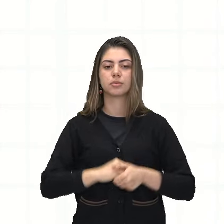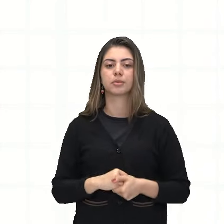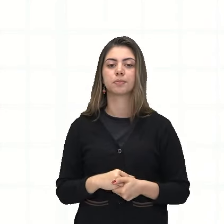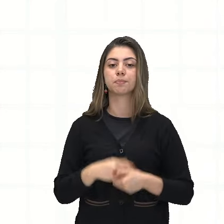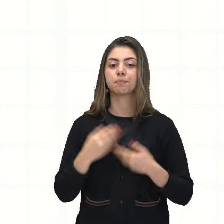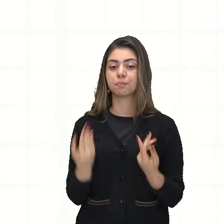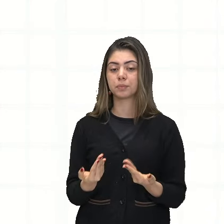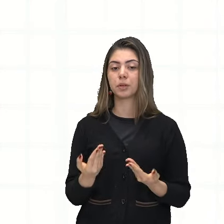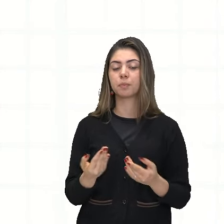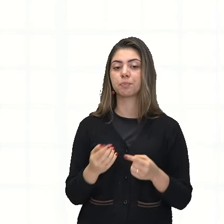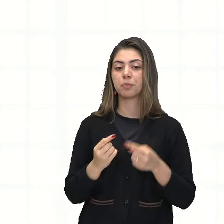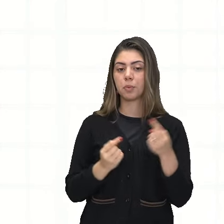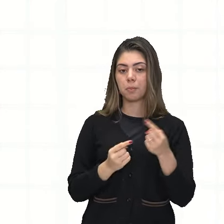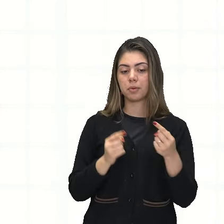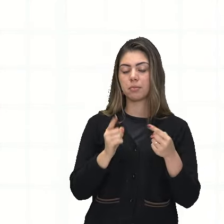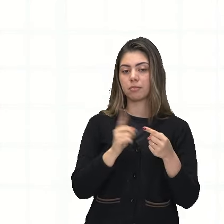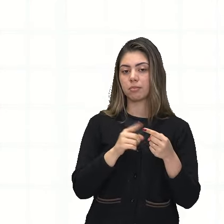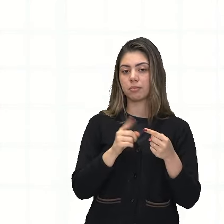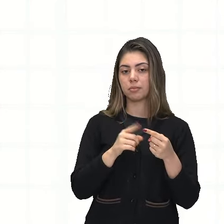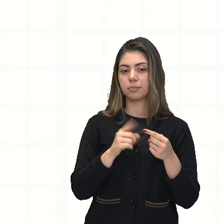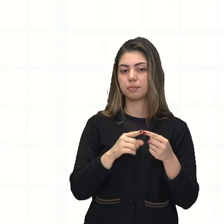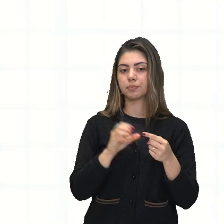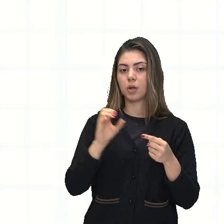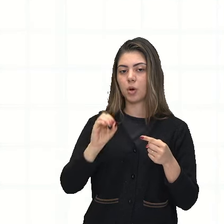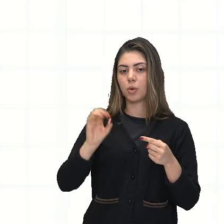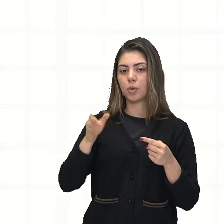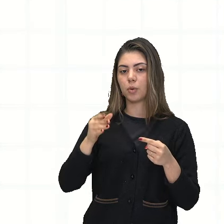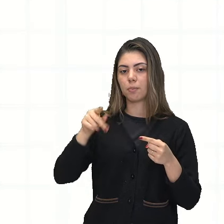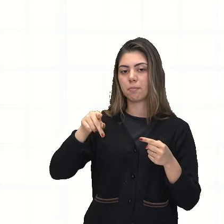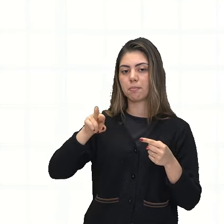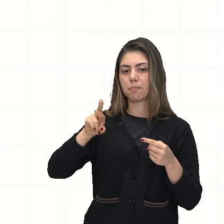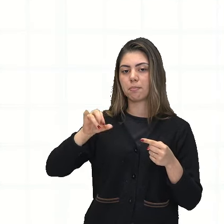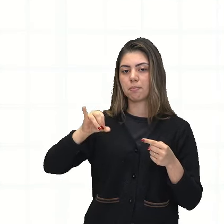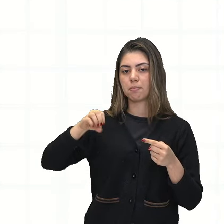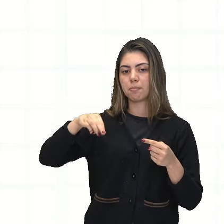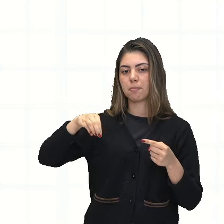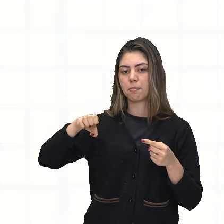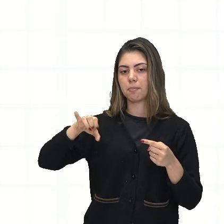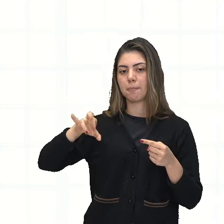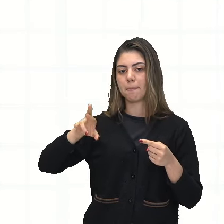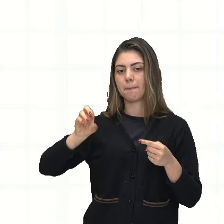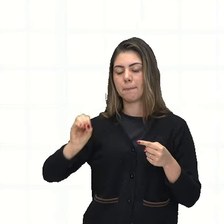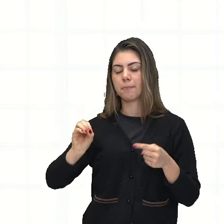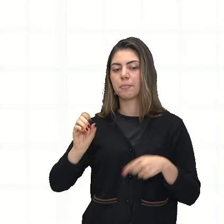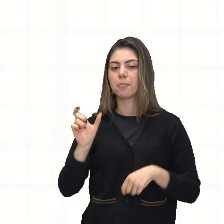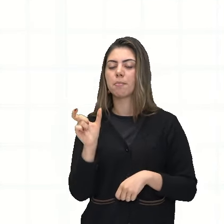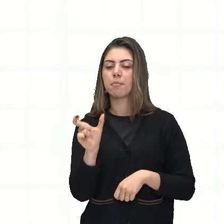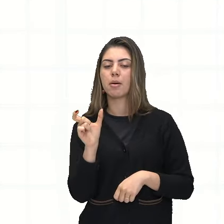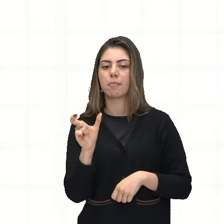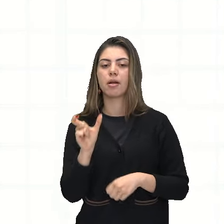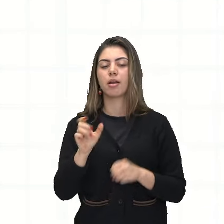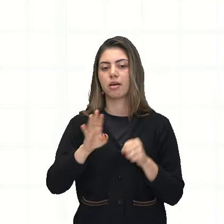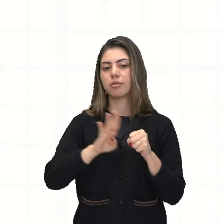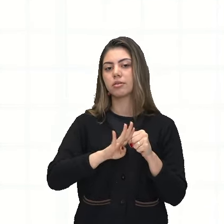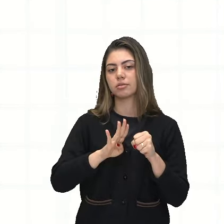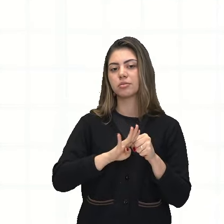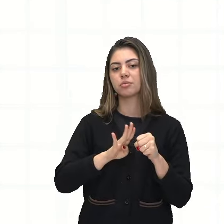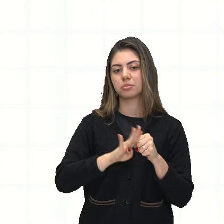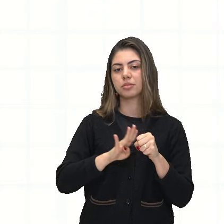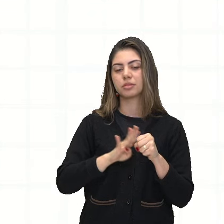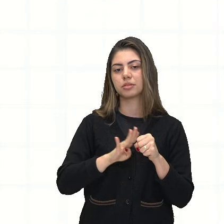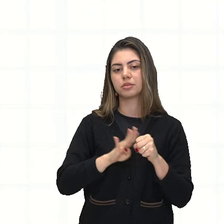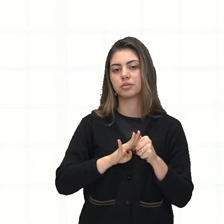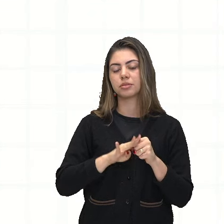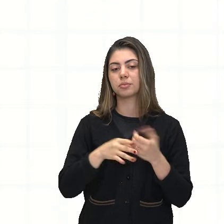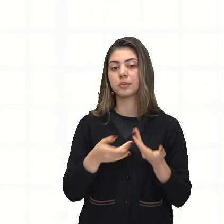O primeiro, olha lá, gente, nós temos aqui uma palavra substantivada. Primeiro,